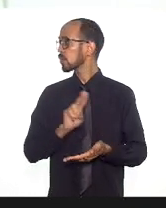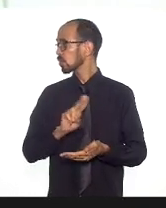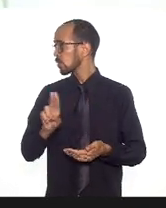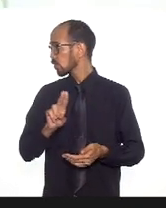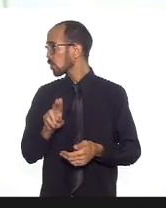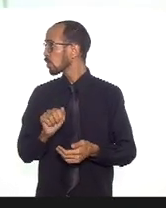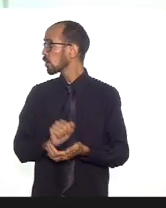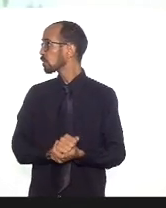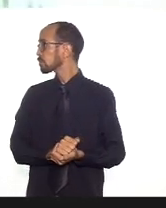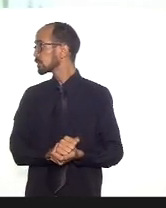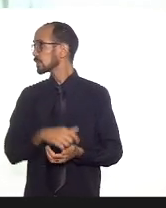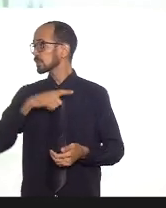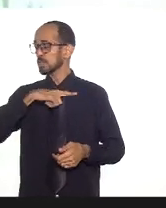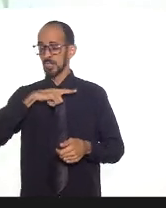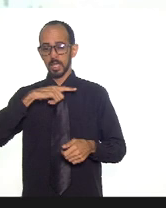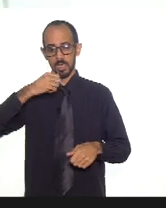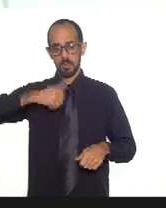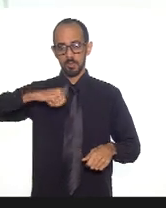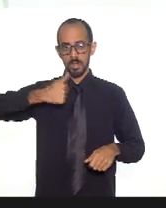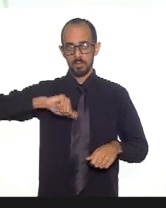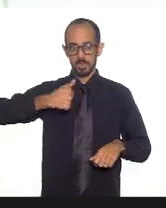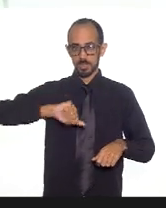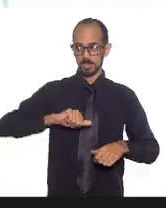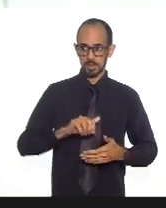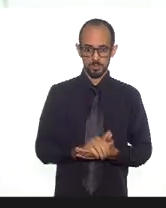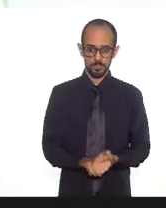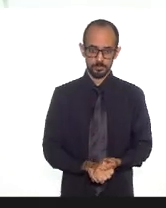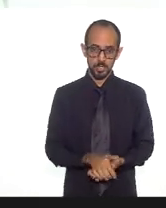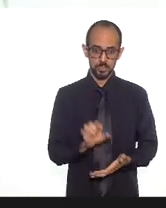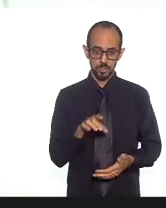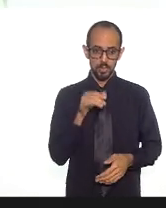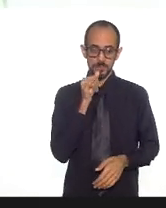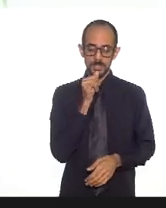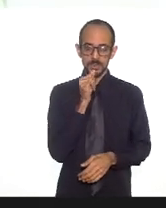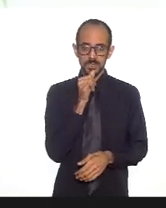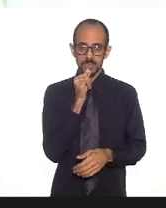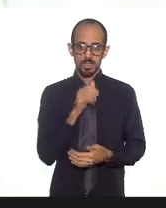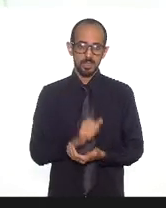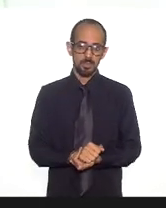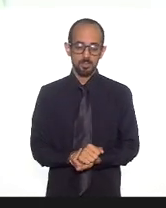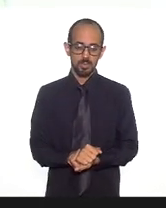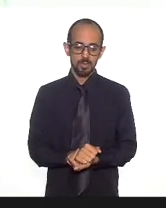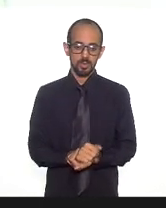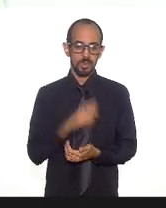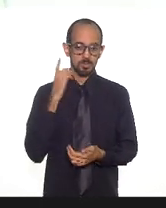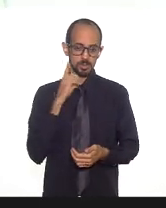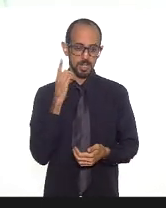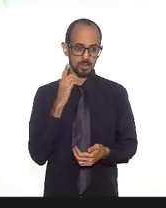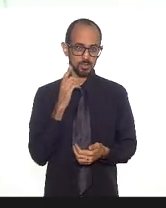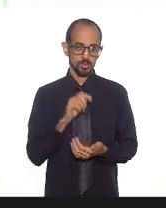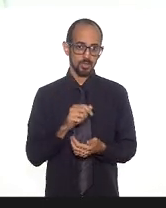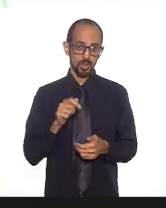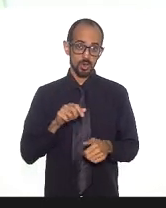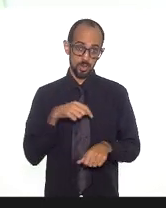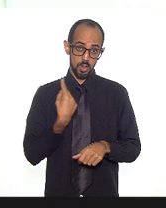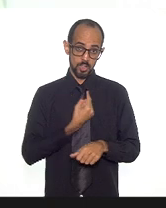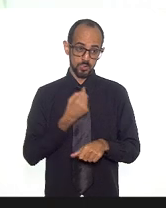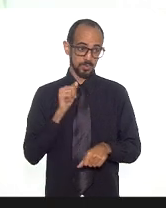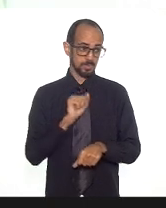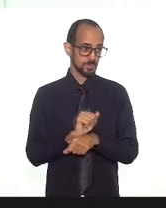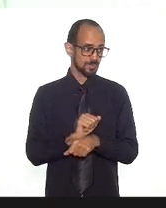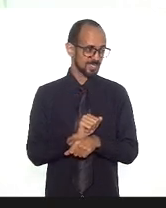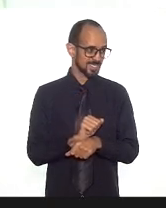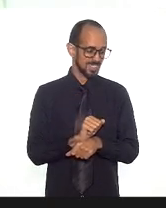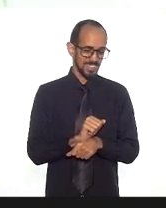para determinados cargos. Só como exemplo, Valdec, Flávio, deputado Rubens Bontempo, nós tivemos a interrupção, por